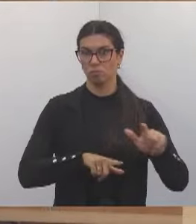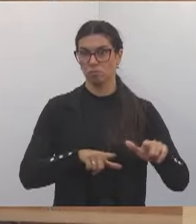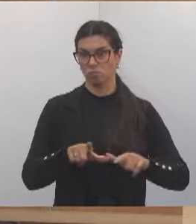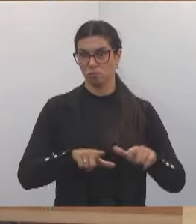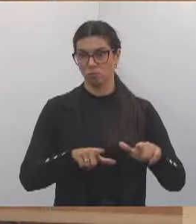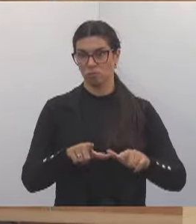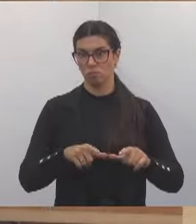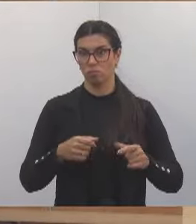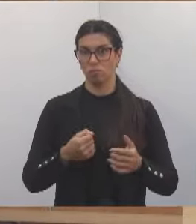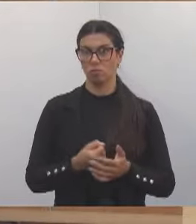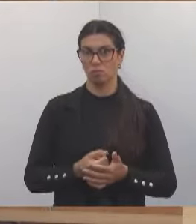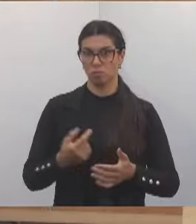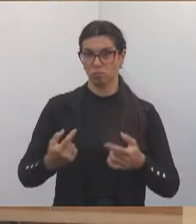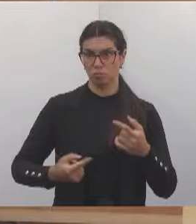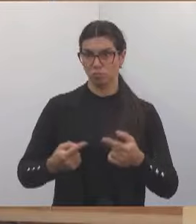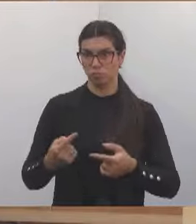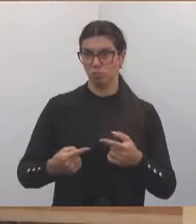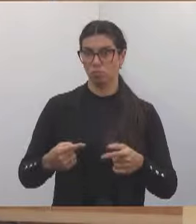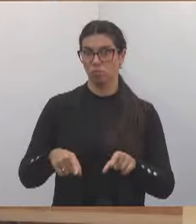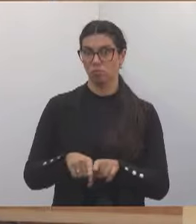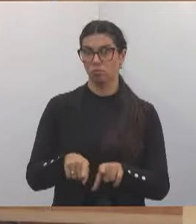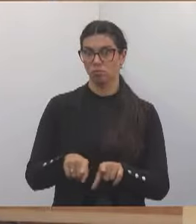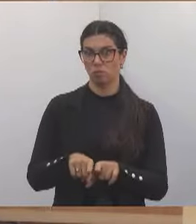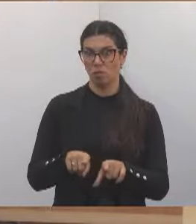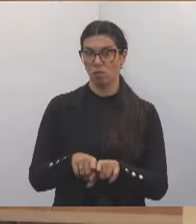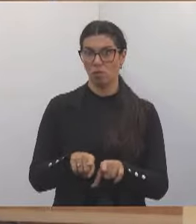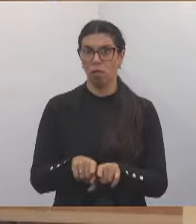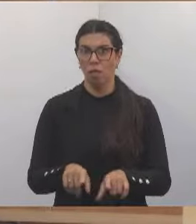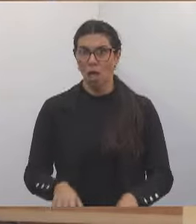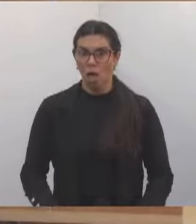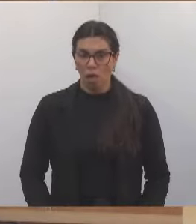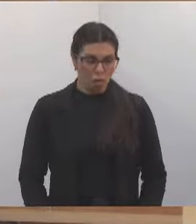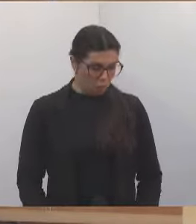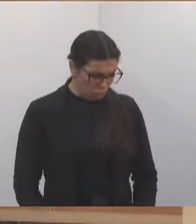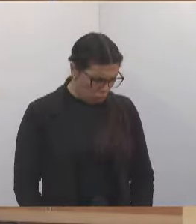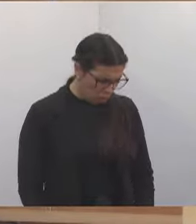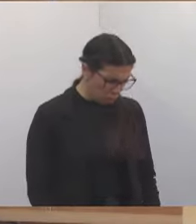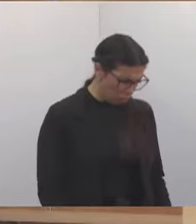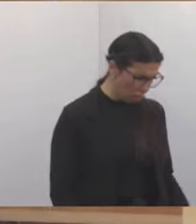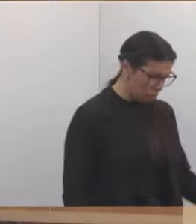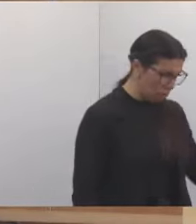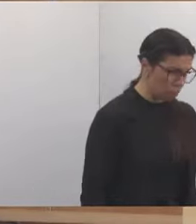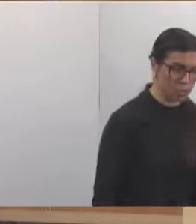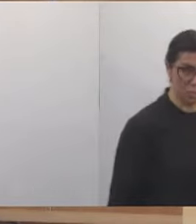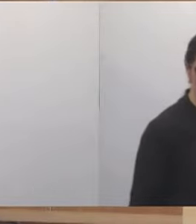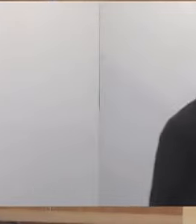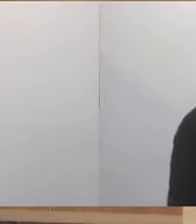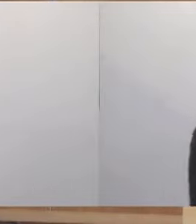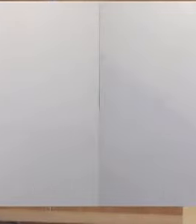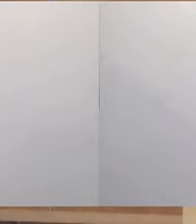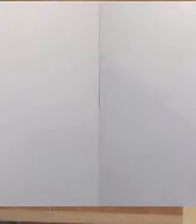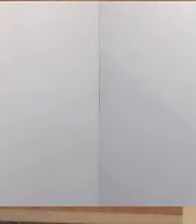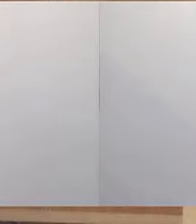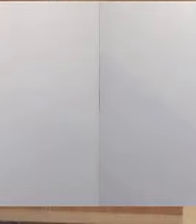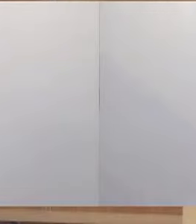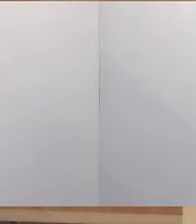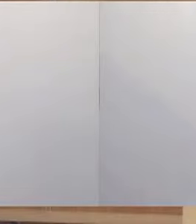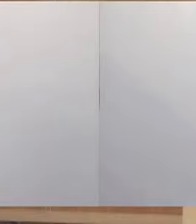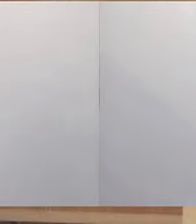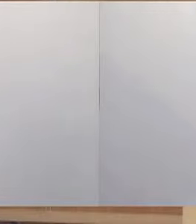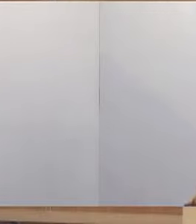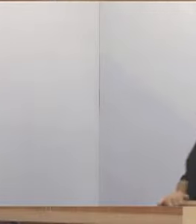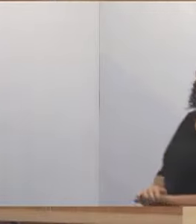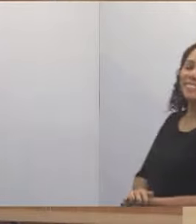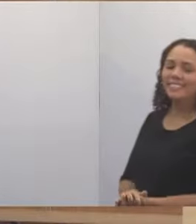né, das políticas, dos grandes políticos, né, que muitas vezes chega próximo à eleição, Se a gente pegar agora, vocês já se